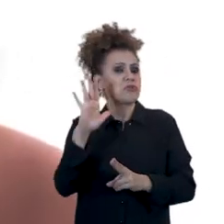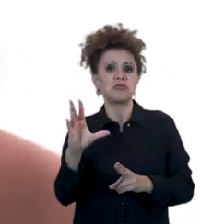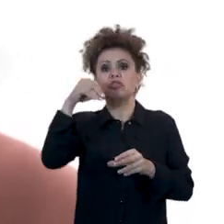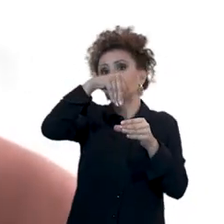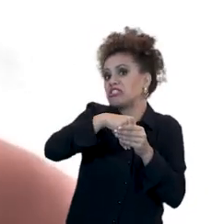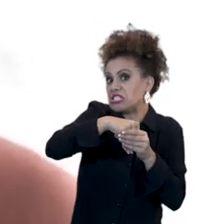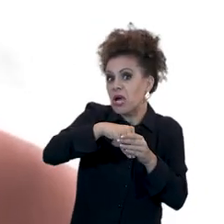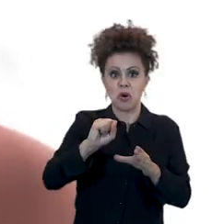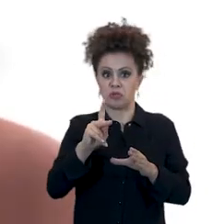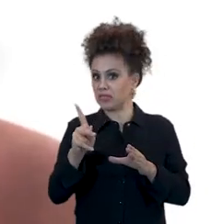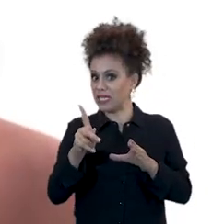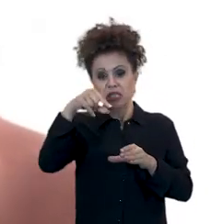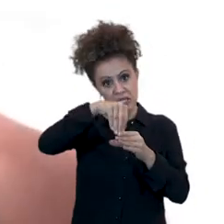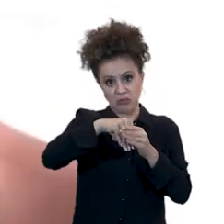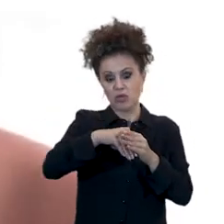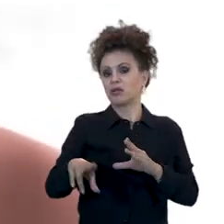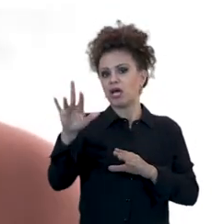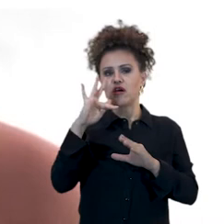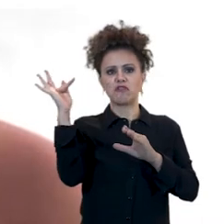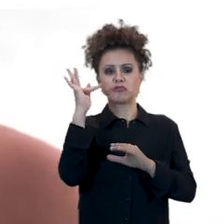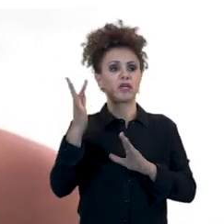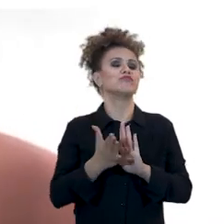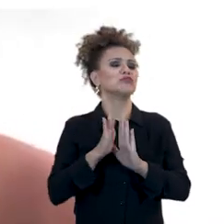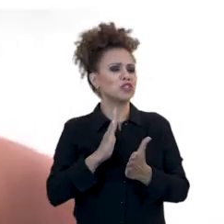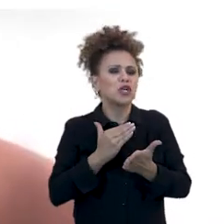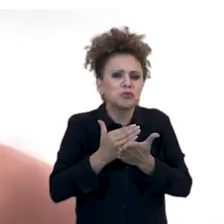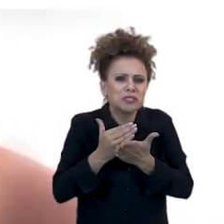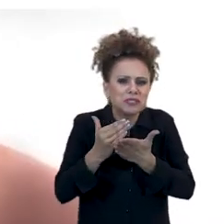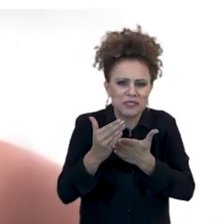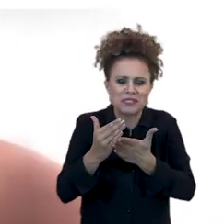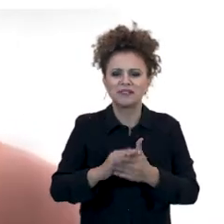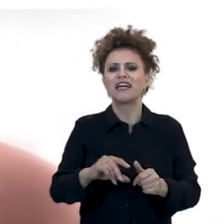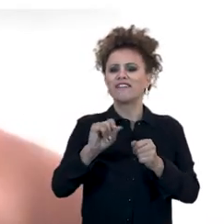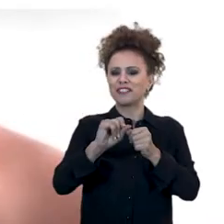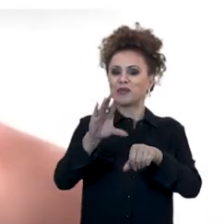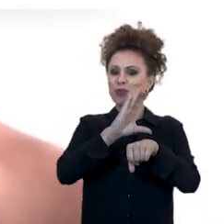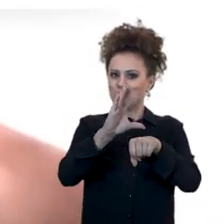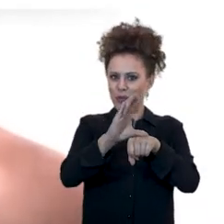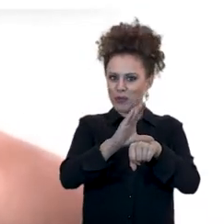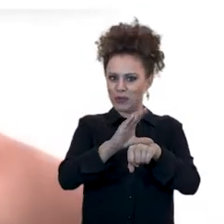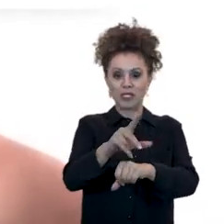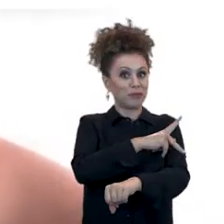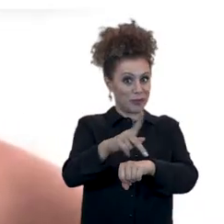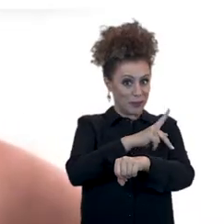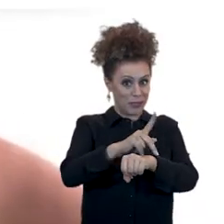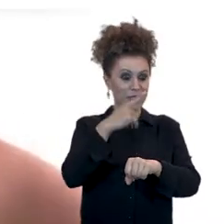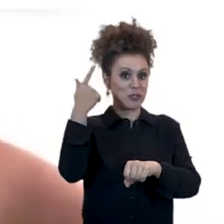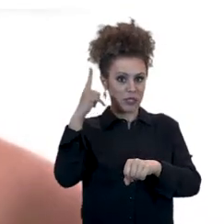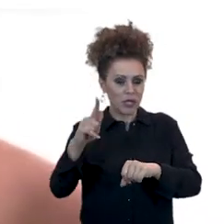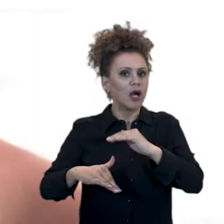da universidade. Então, nesses 4 anos, eu fui bolsista do programa Residência Pedagógica Geografia, que me ajudou muito, né,